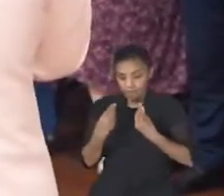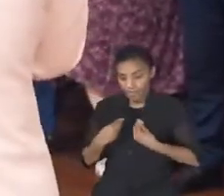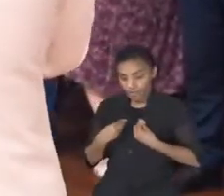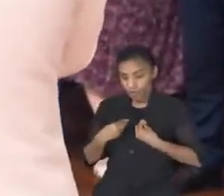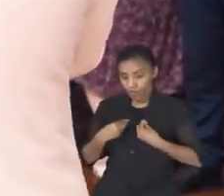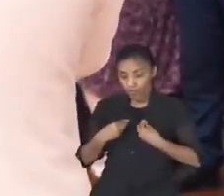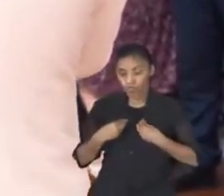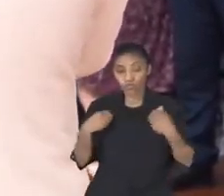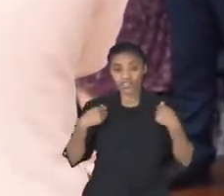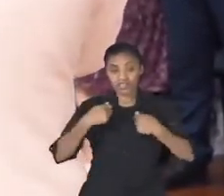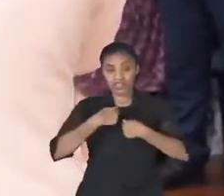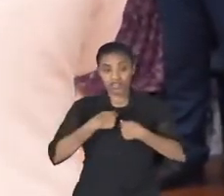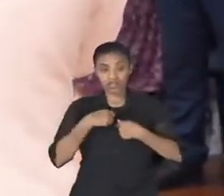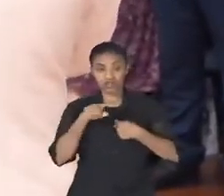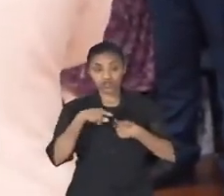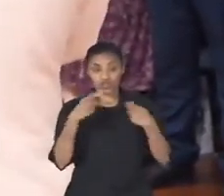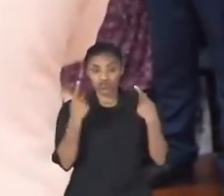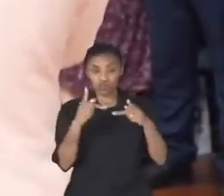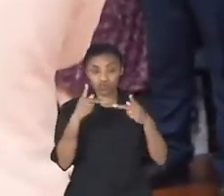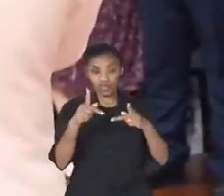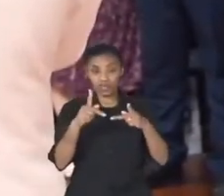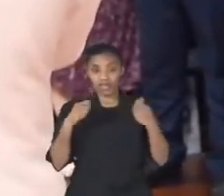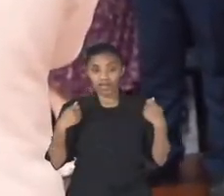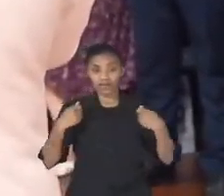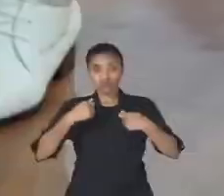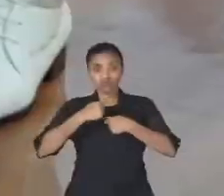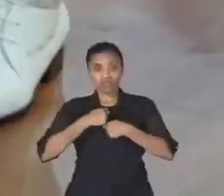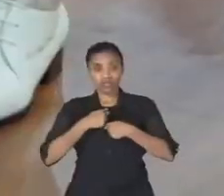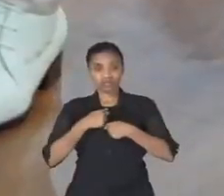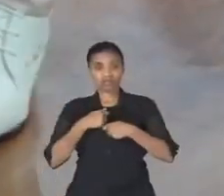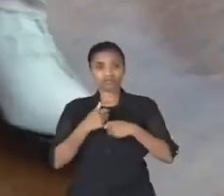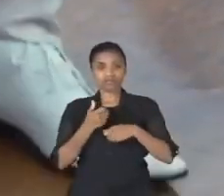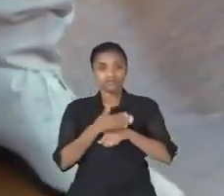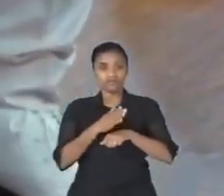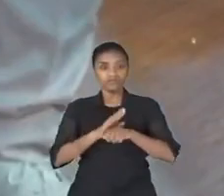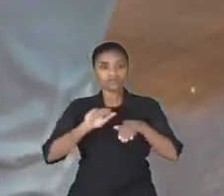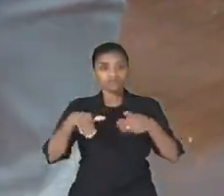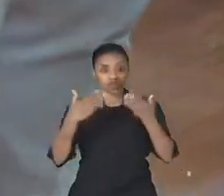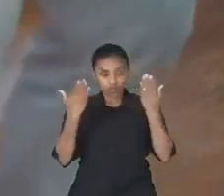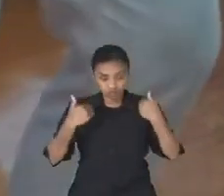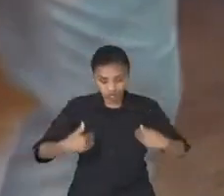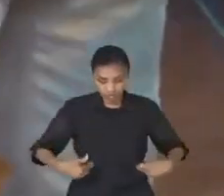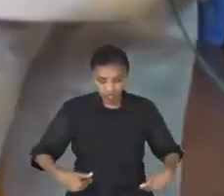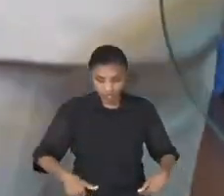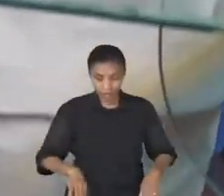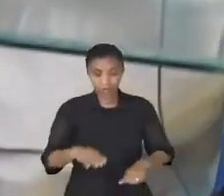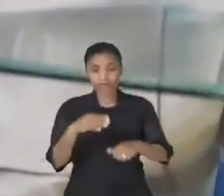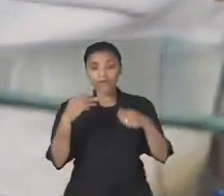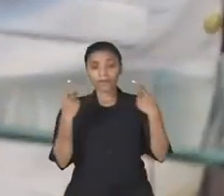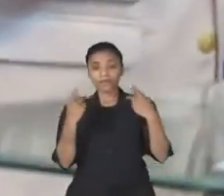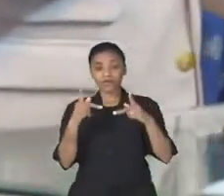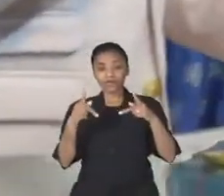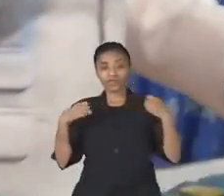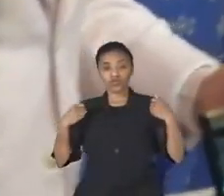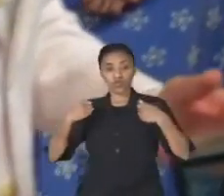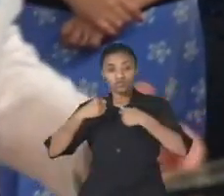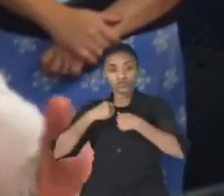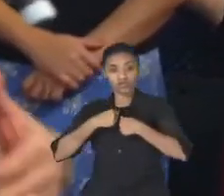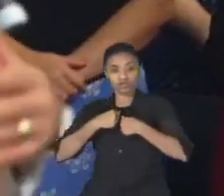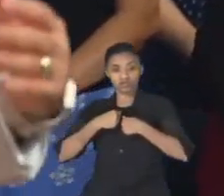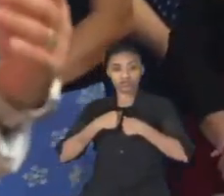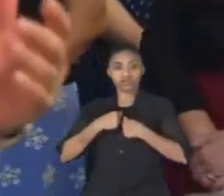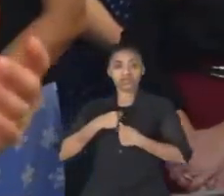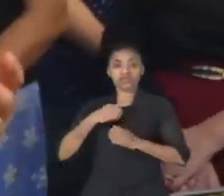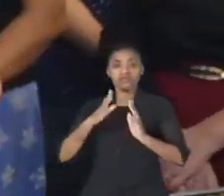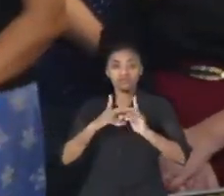terno. Falaram, pastor, se o senhor não pregar com terno, é preconceito contra a Bahia. Então, eu não sou preconceituoso, estou pregando com o terno da Bahia. Não sei